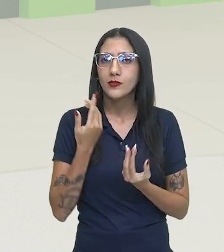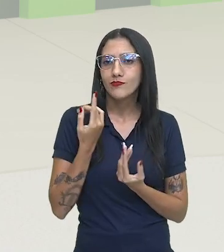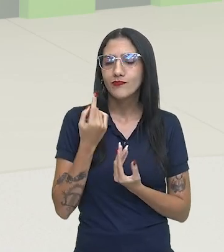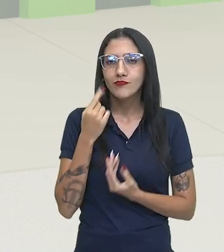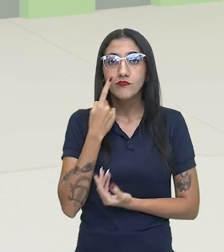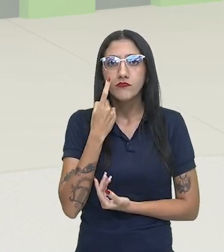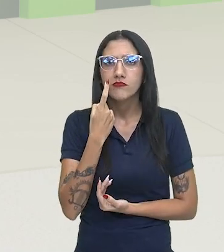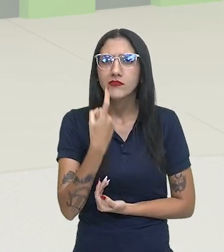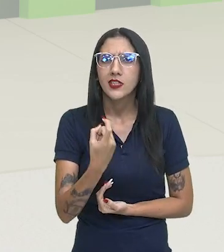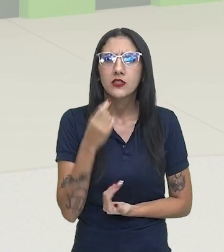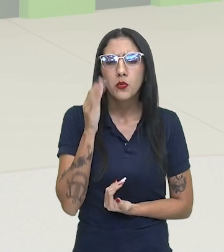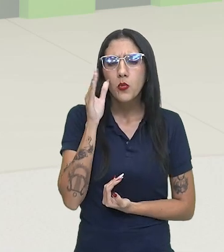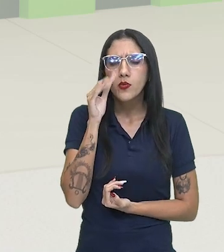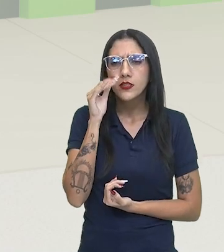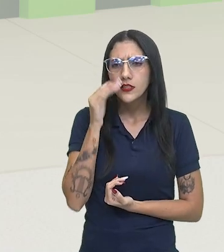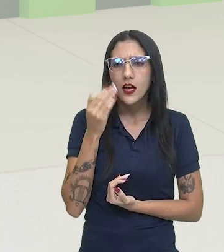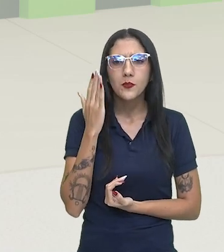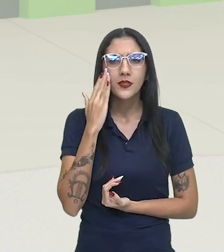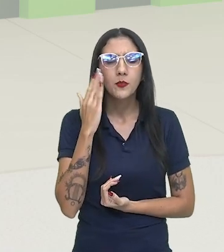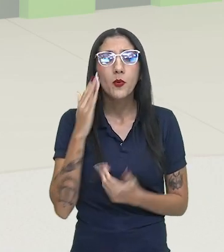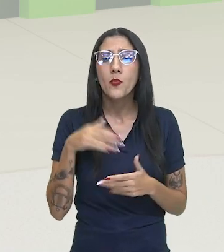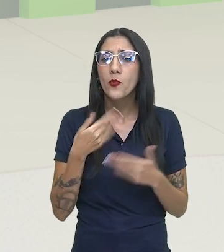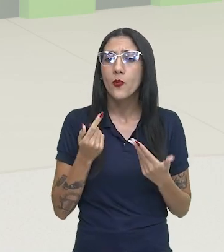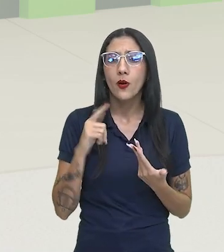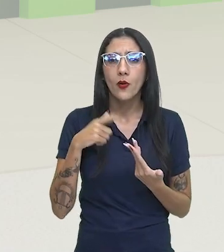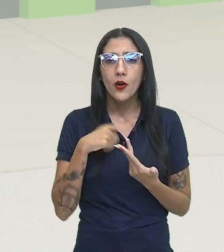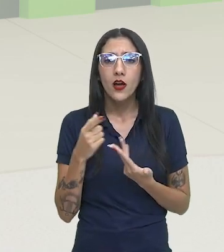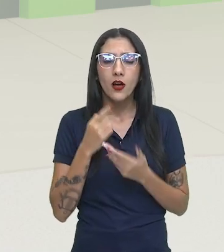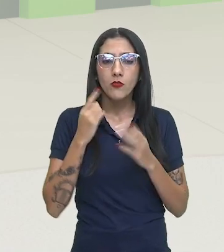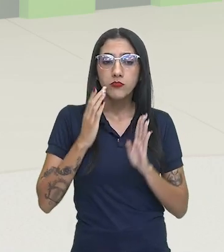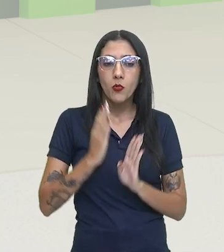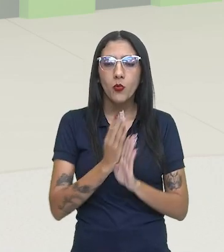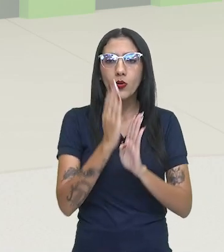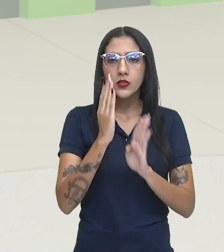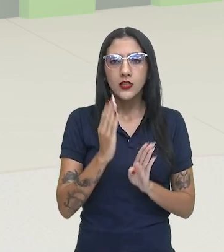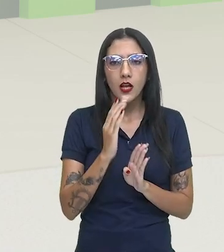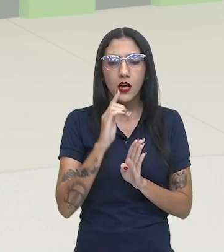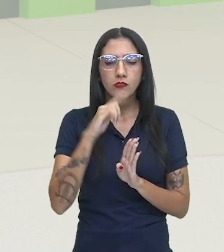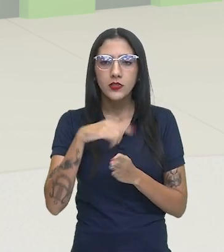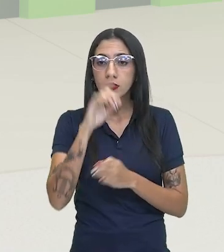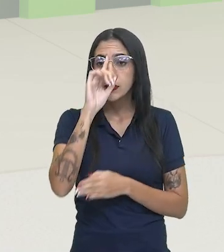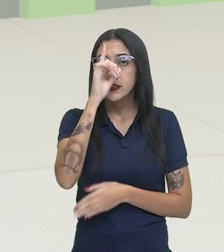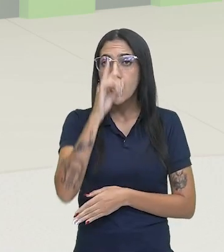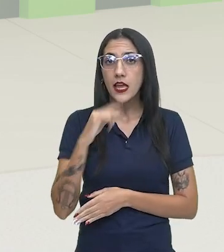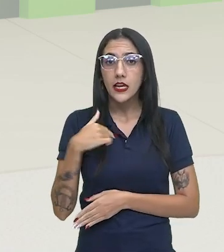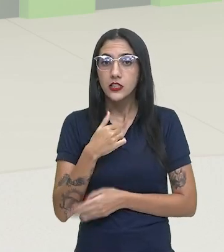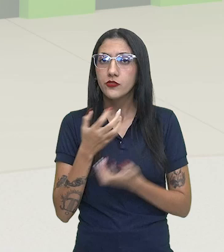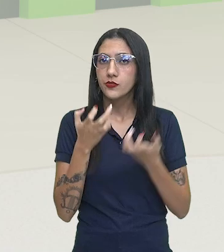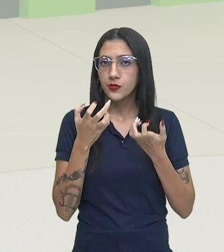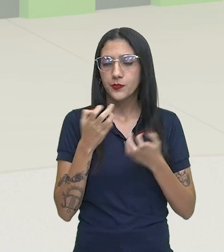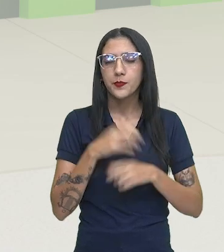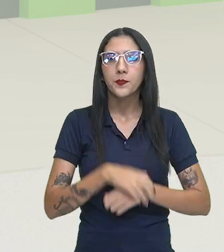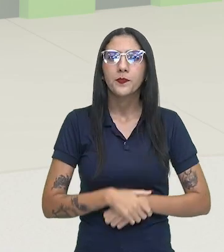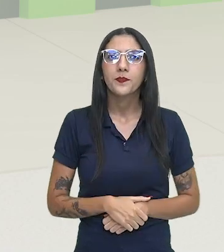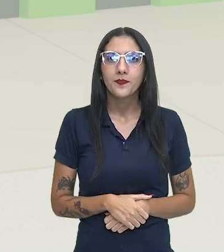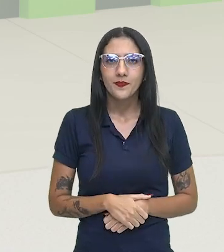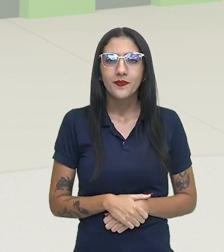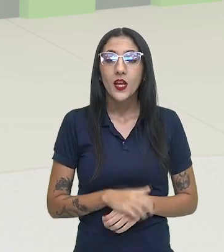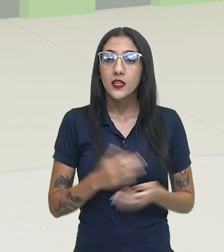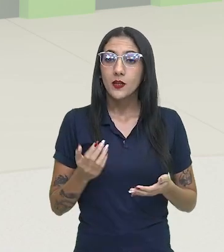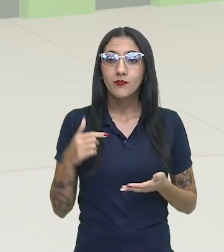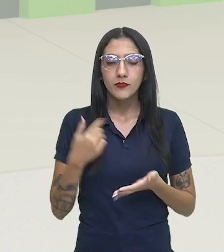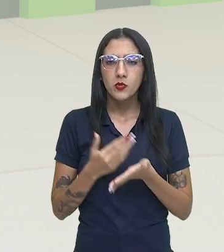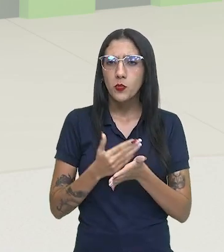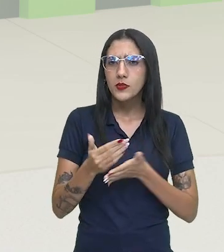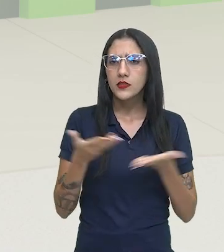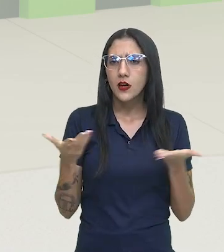ali aguçada, né? Qual é o resultado daquele processo que nós queremos colocar em prática. E aí, para iniciar nossa aula, eu